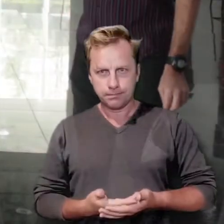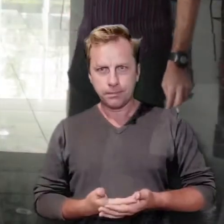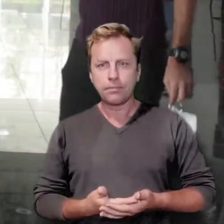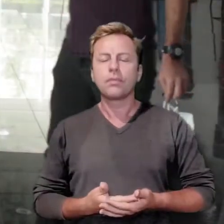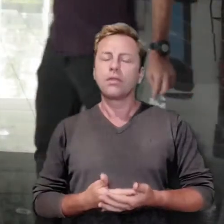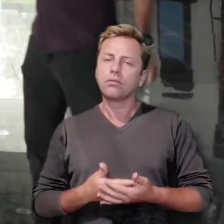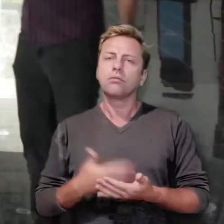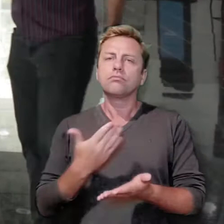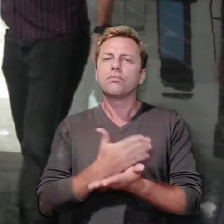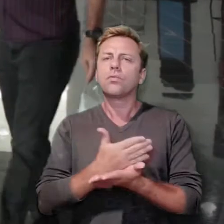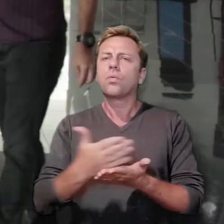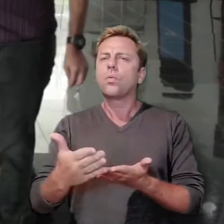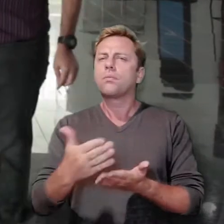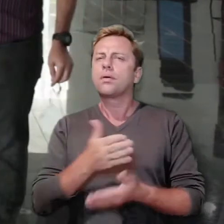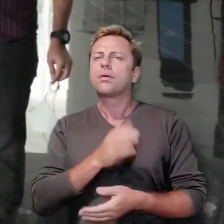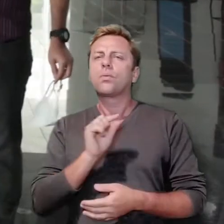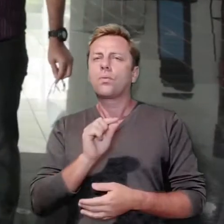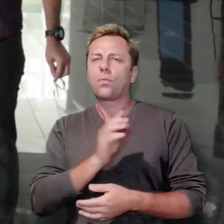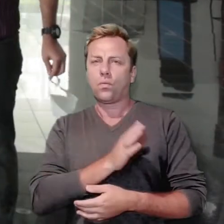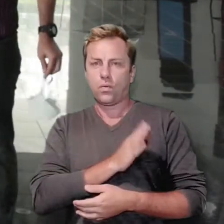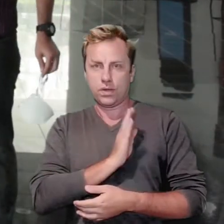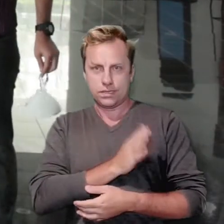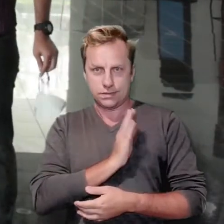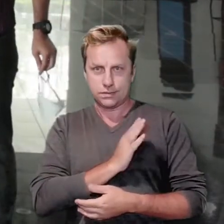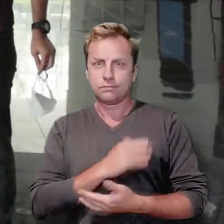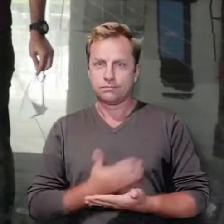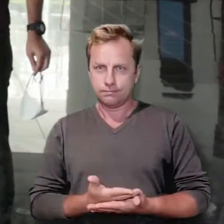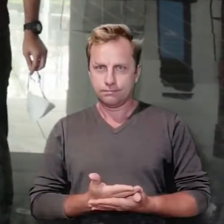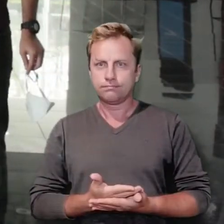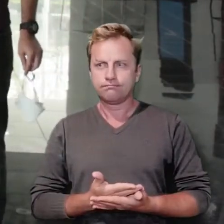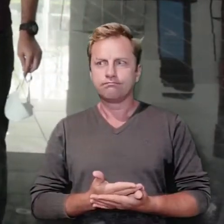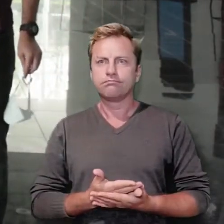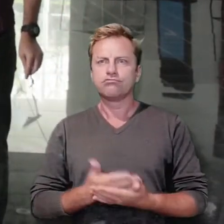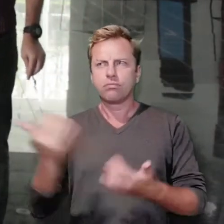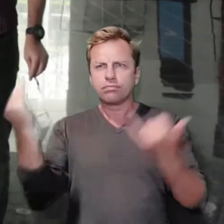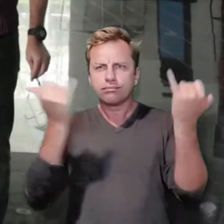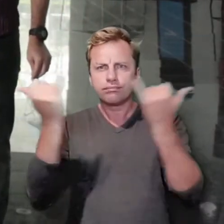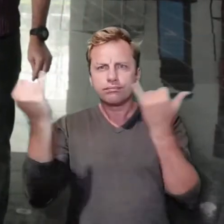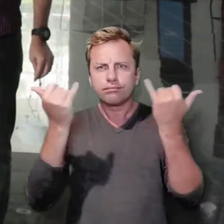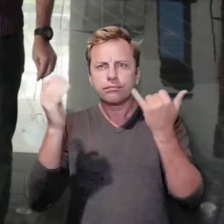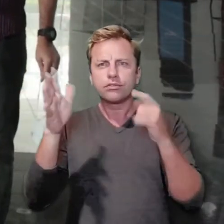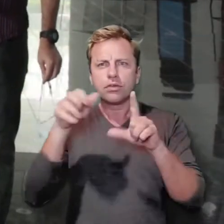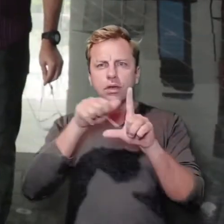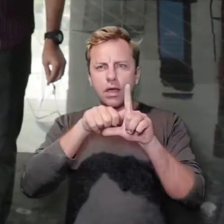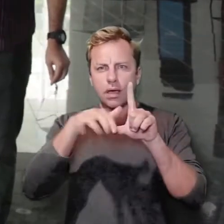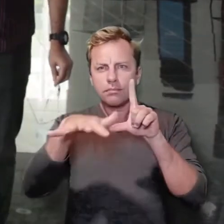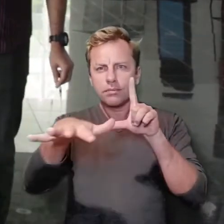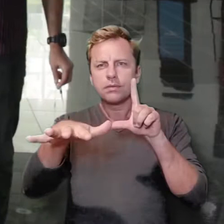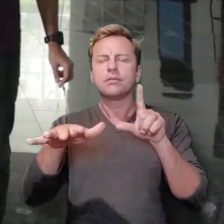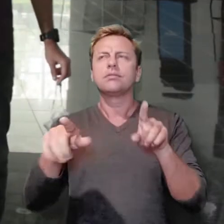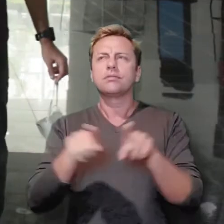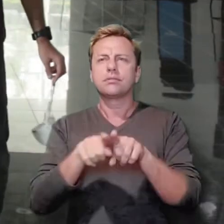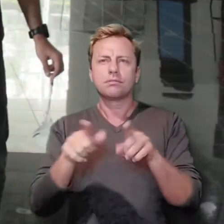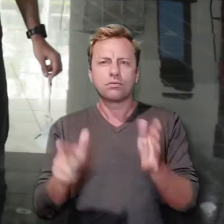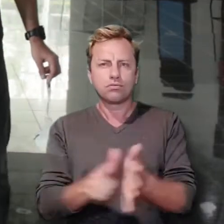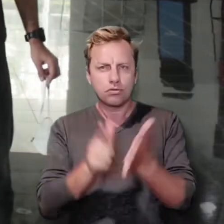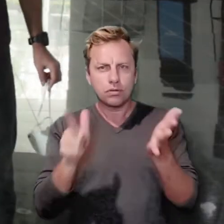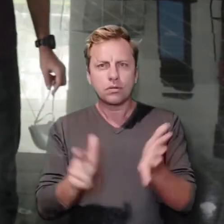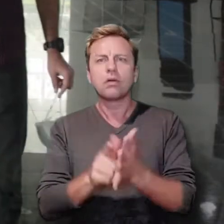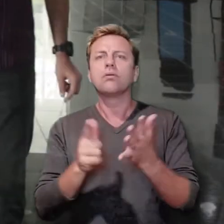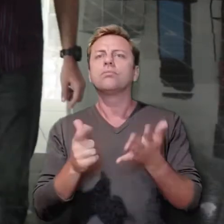bem, vamos começar com o coração. Afinal, a gente está ouvindo na mídia já há muito tempo,